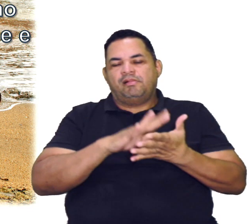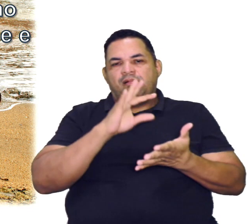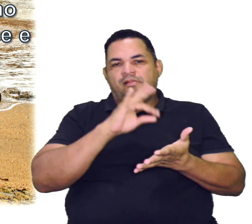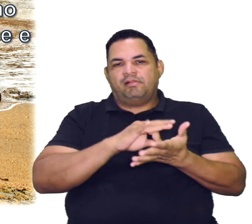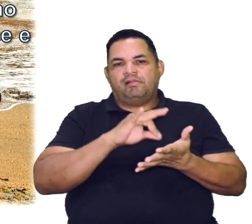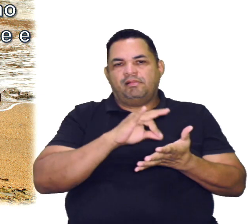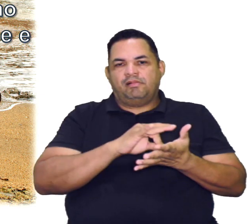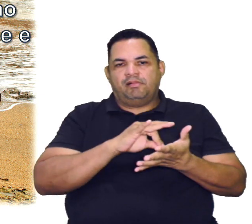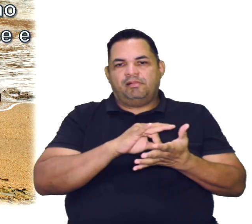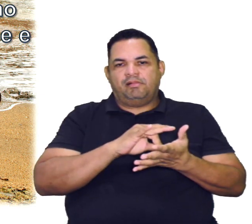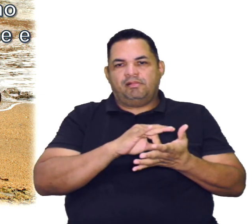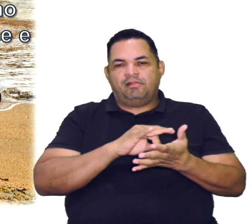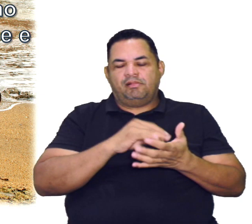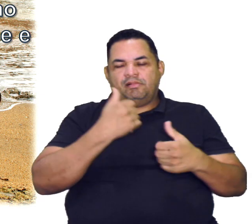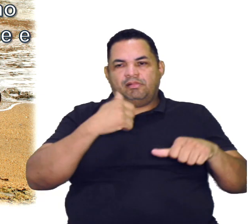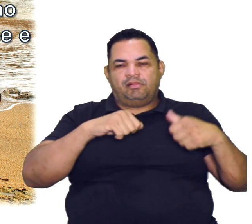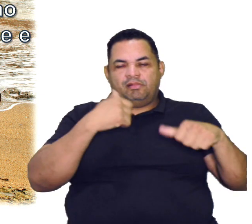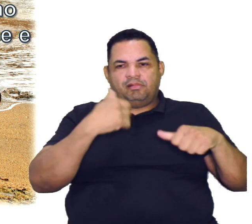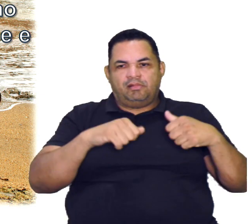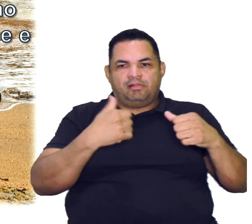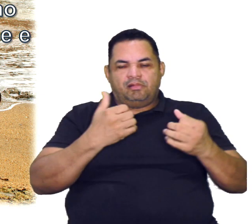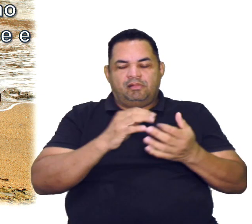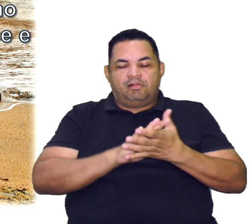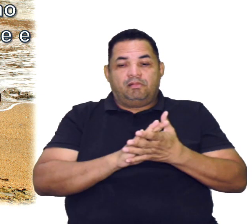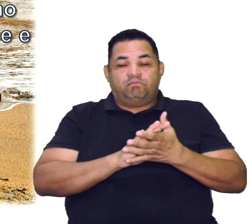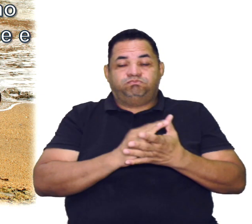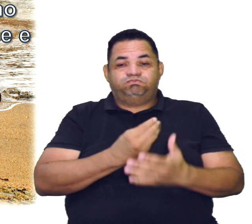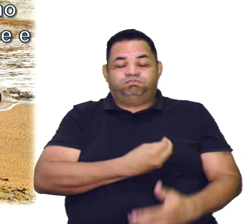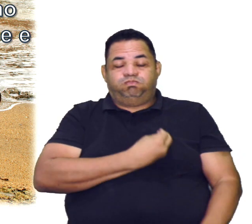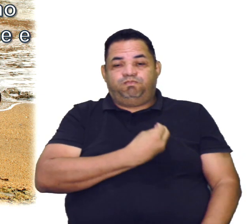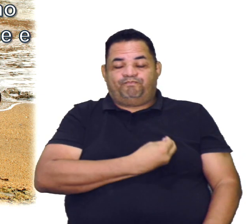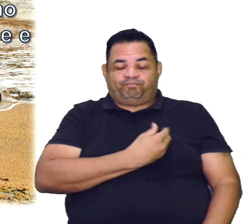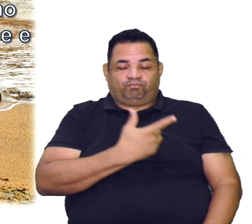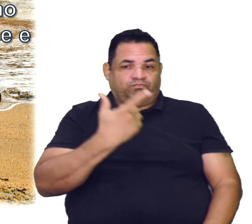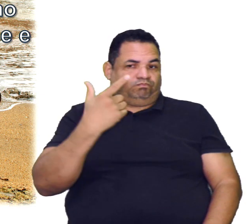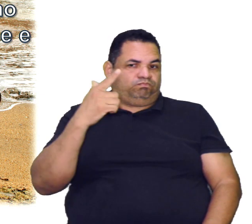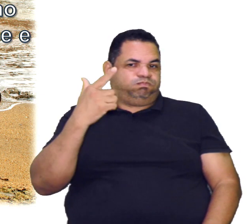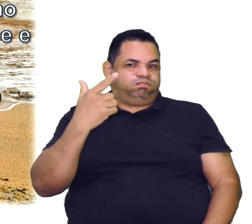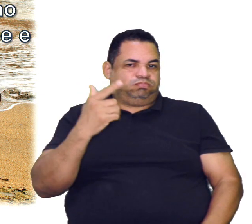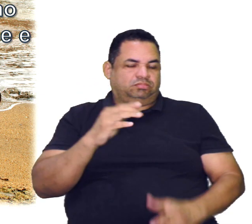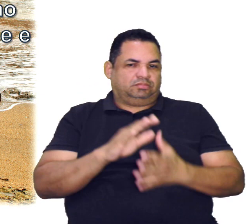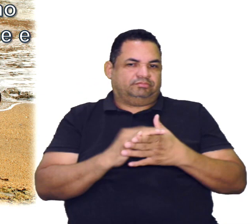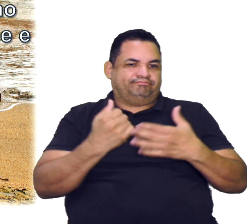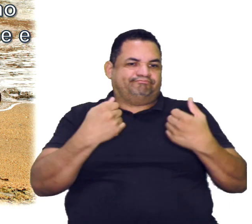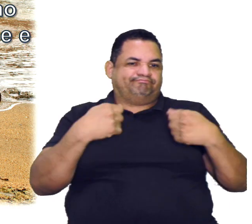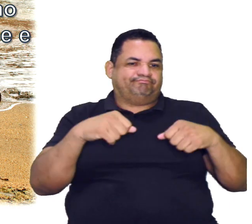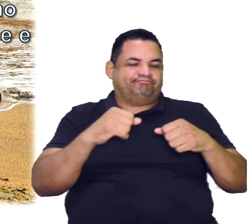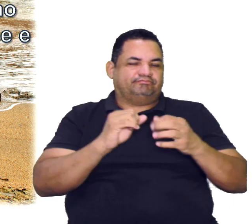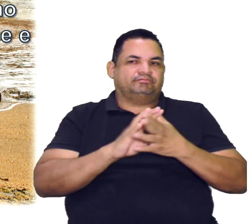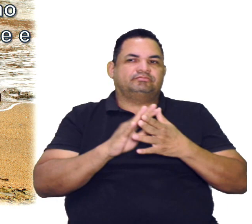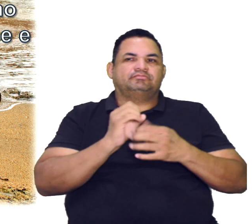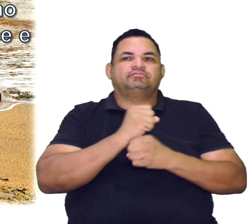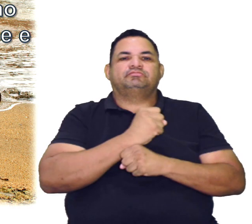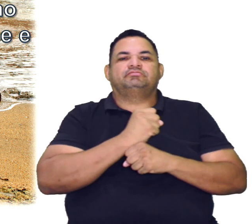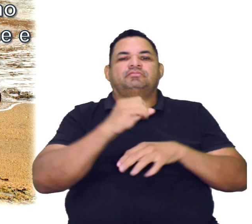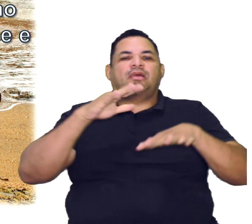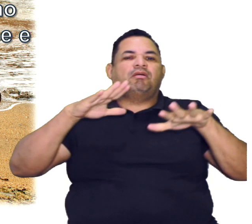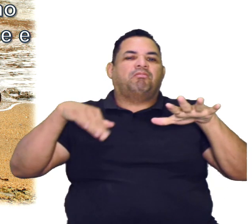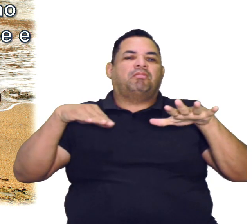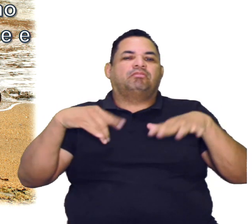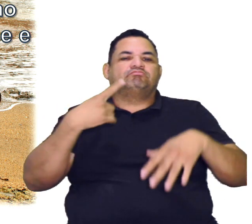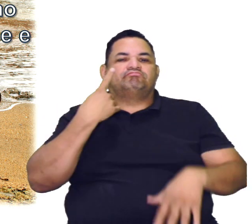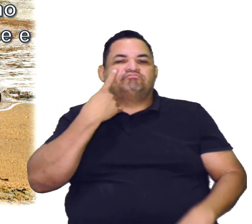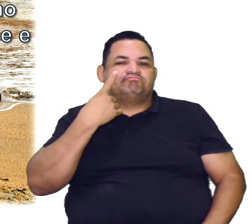fator de qualidade de vida. Antes a gente não via essa possibilidade de estar num local aí paradisíaco, num